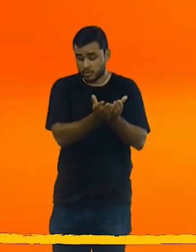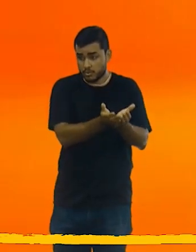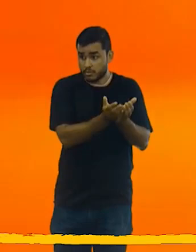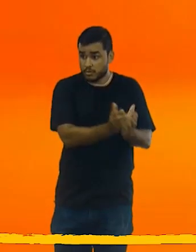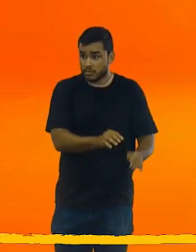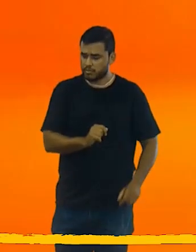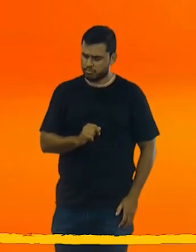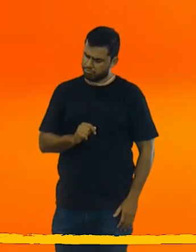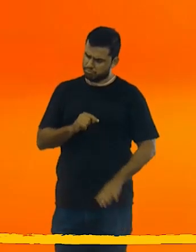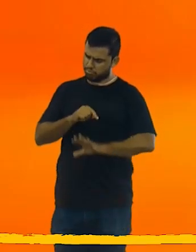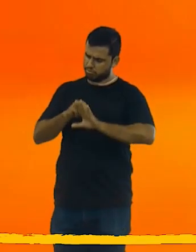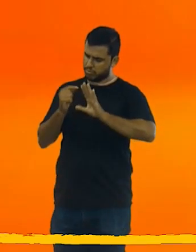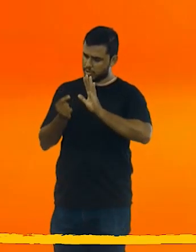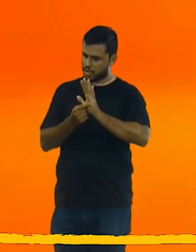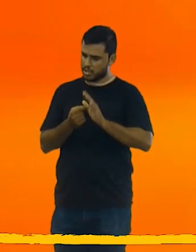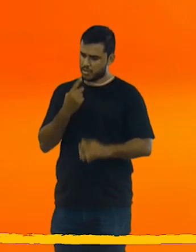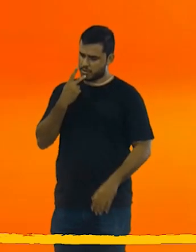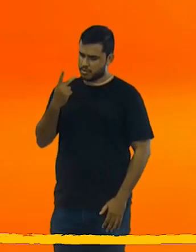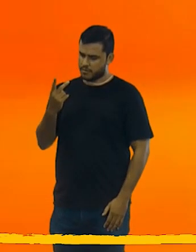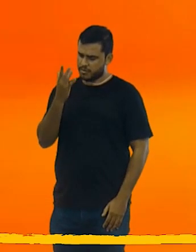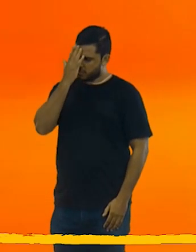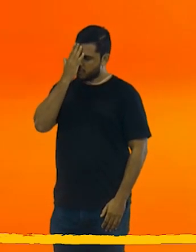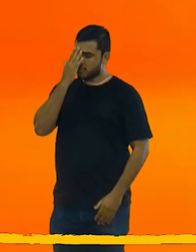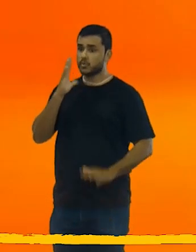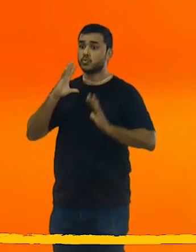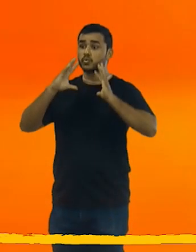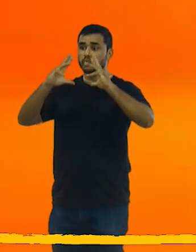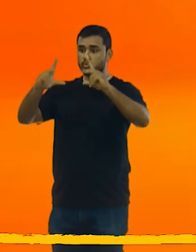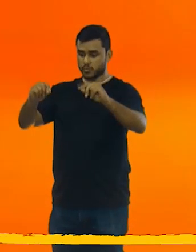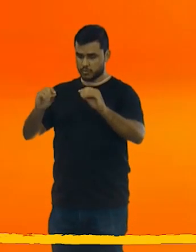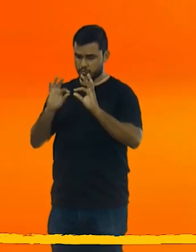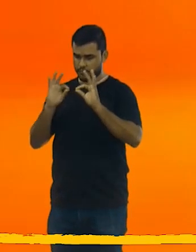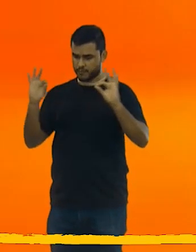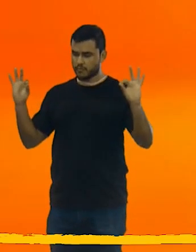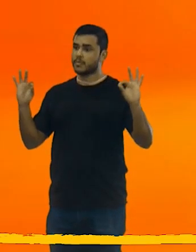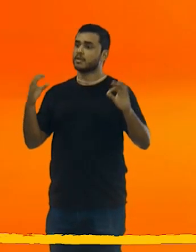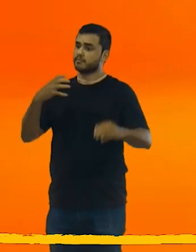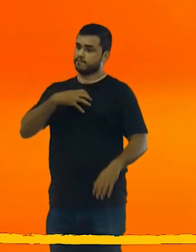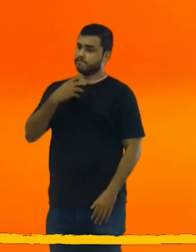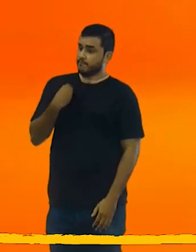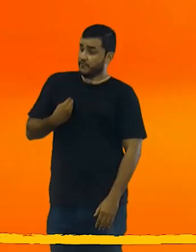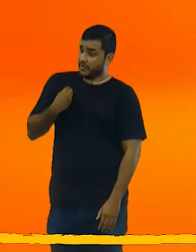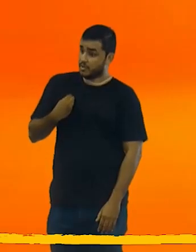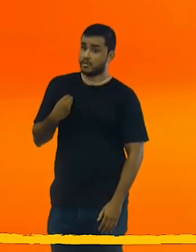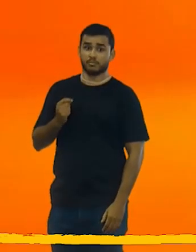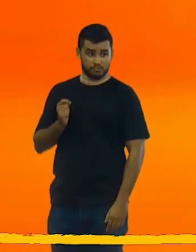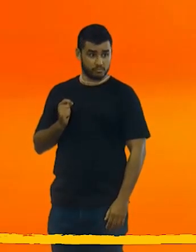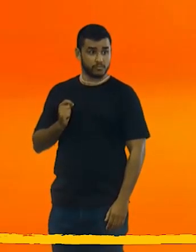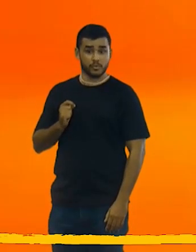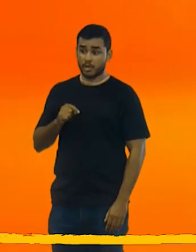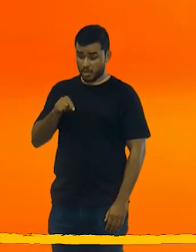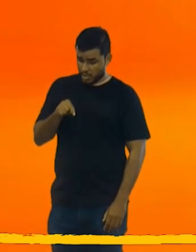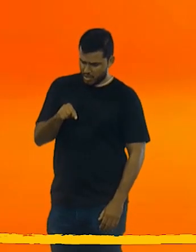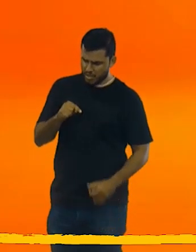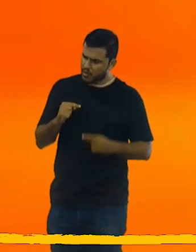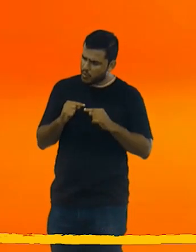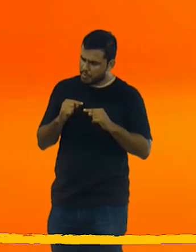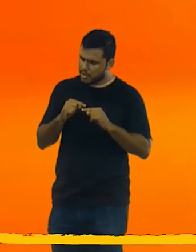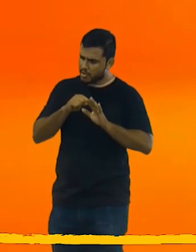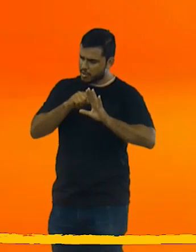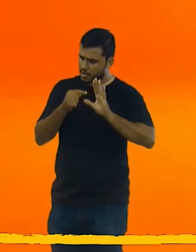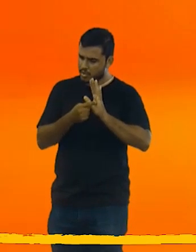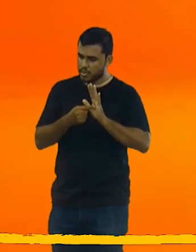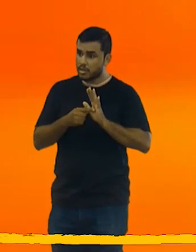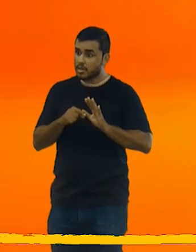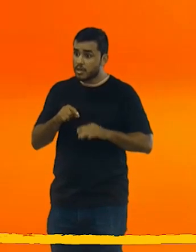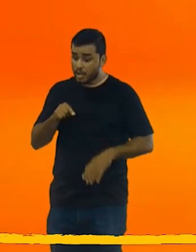papel. Água congelada por chumbo, seu verbo. Pois catar esse feijão,